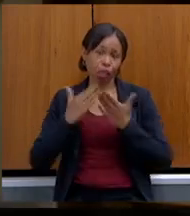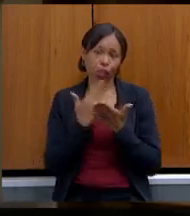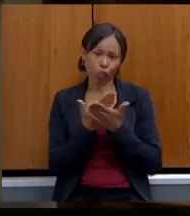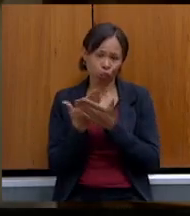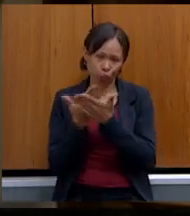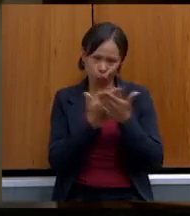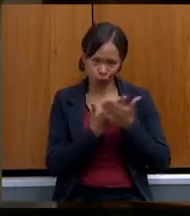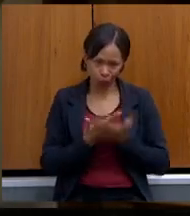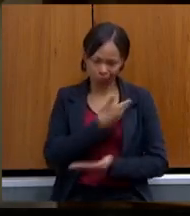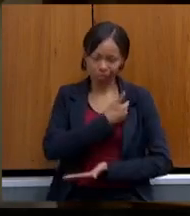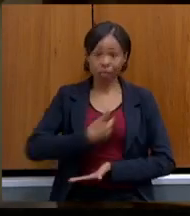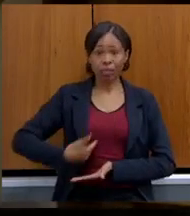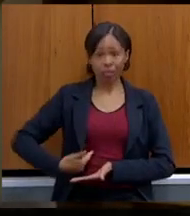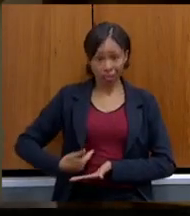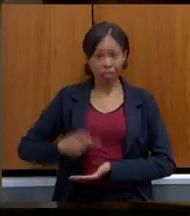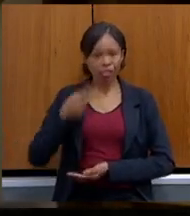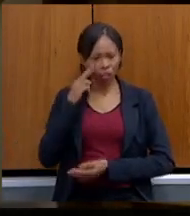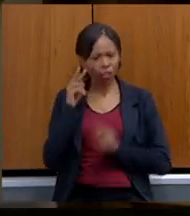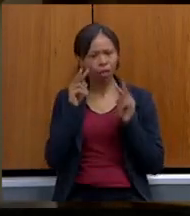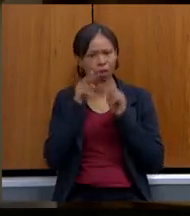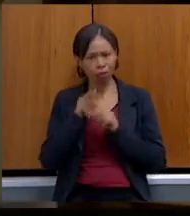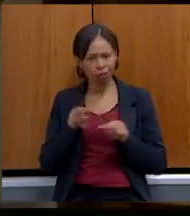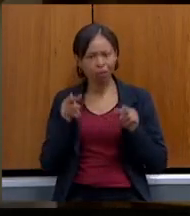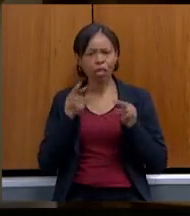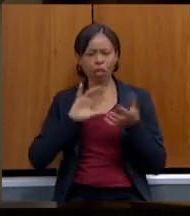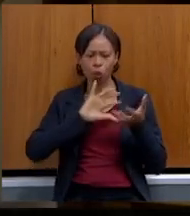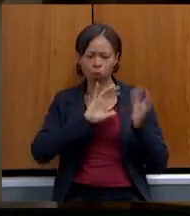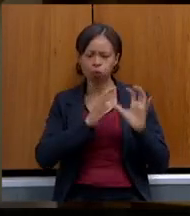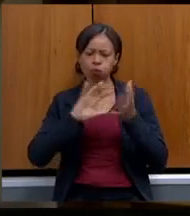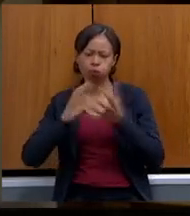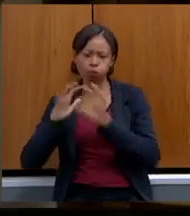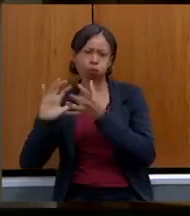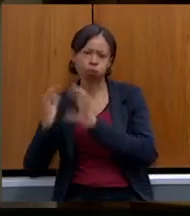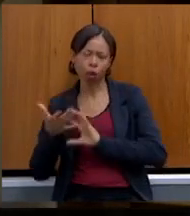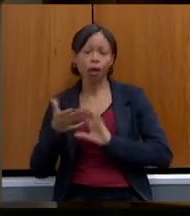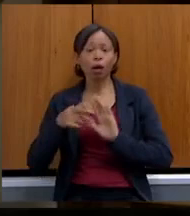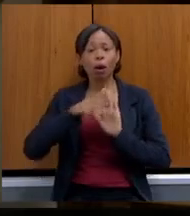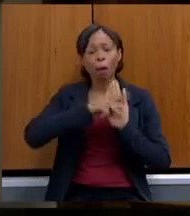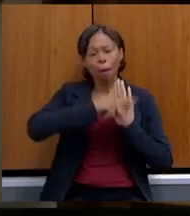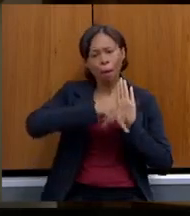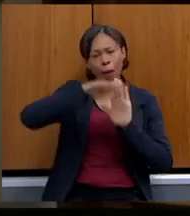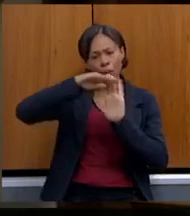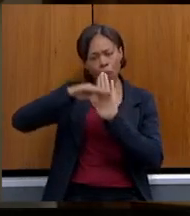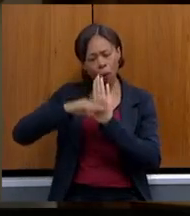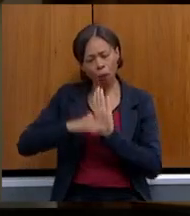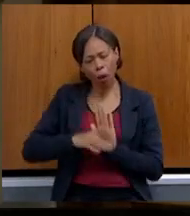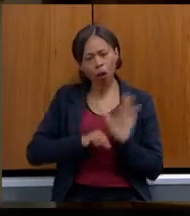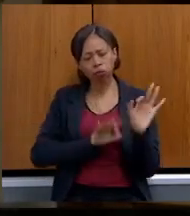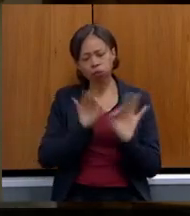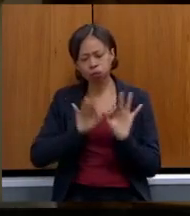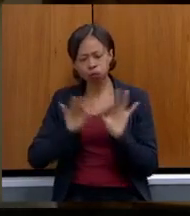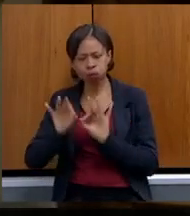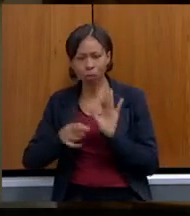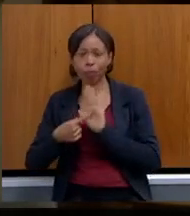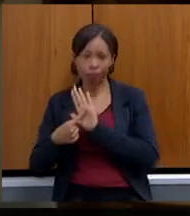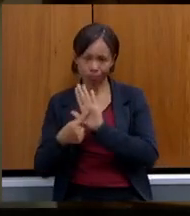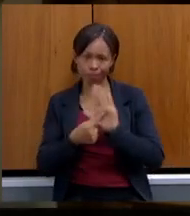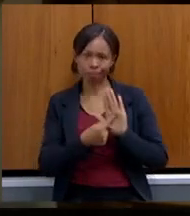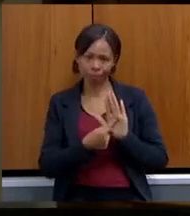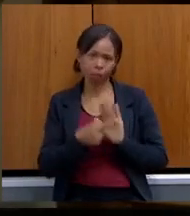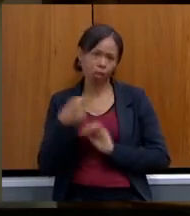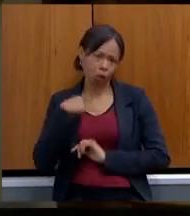estaduais que nós estamos vendo aí a recuperação das escolas os programas que foram apresentados eu acho que a